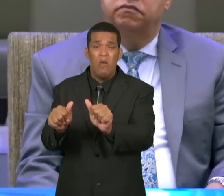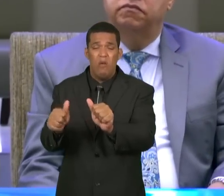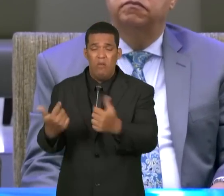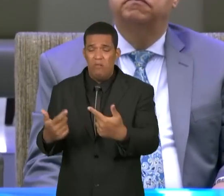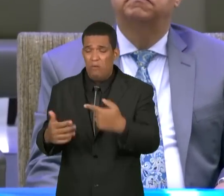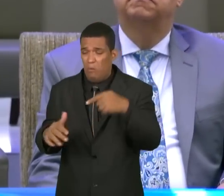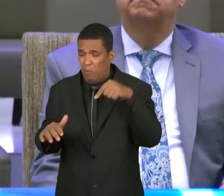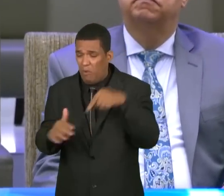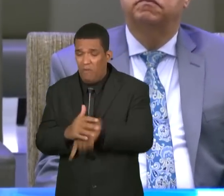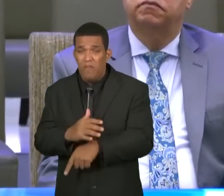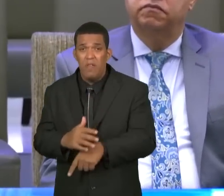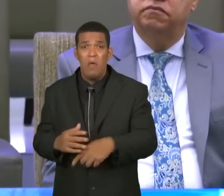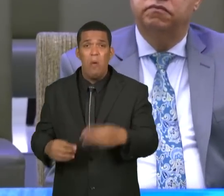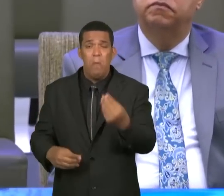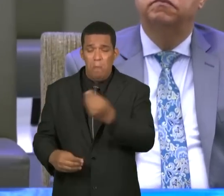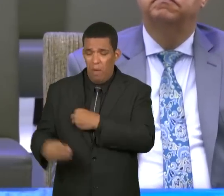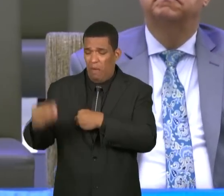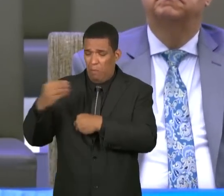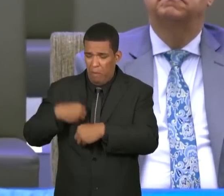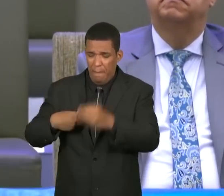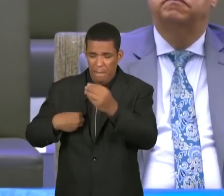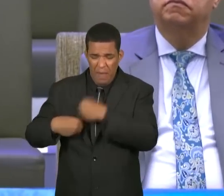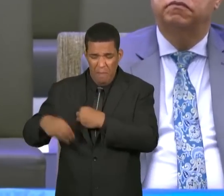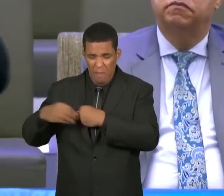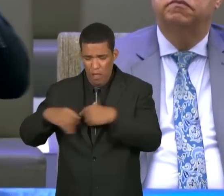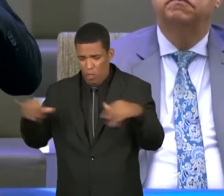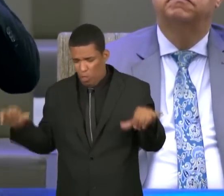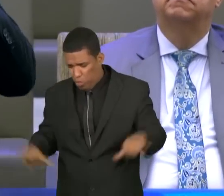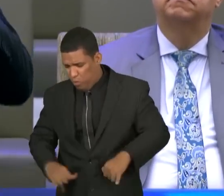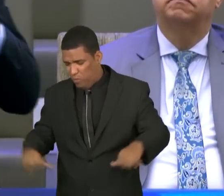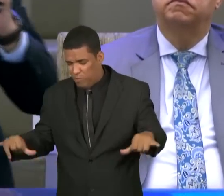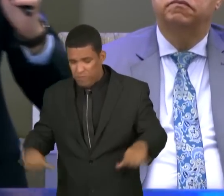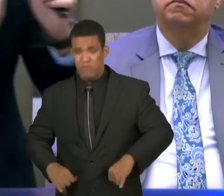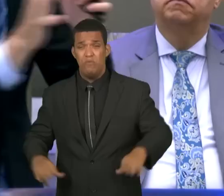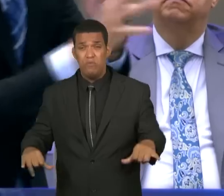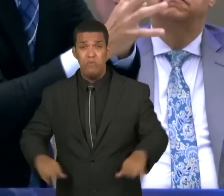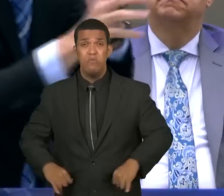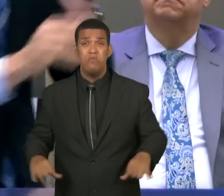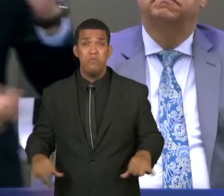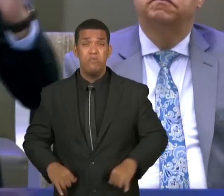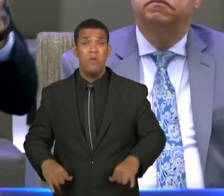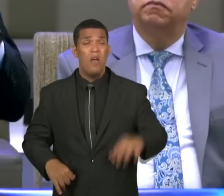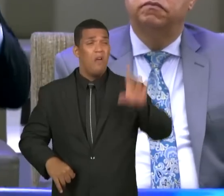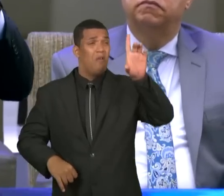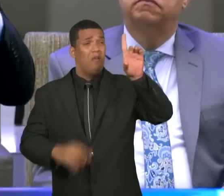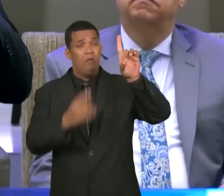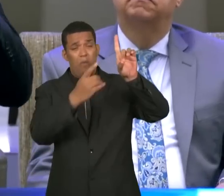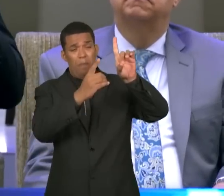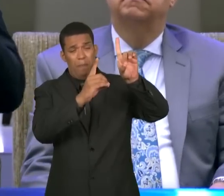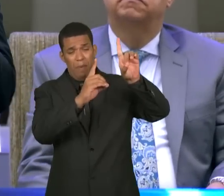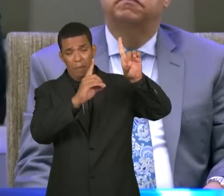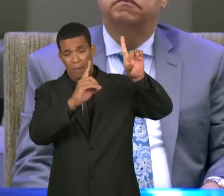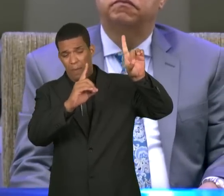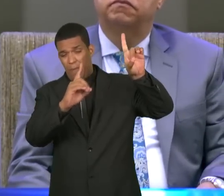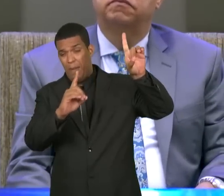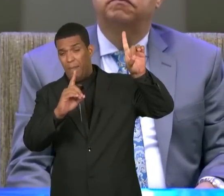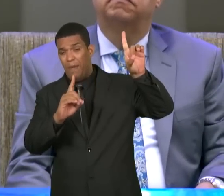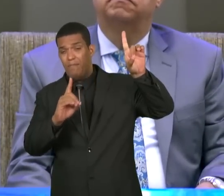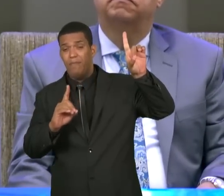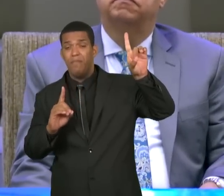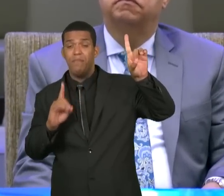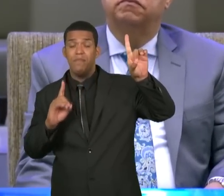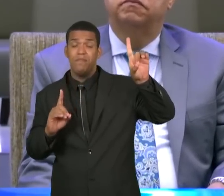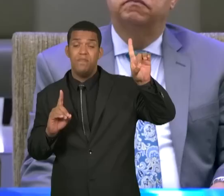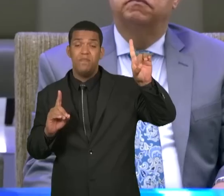lacuna o pecado que tanto te faz sofrer o pecado que tanto te separa de Deus é que está causando tudo isto